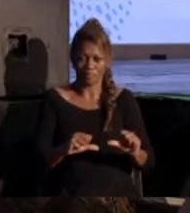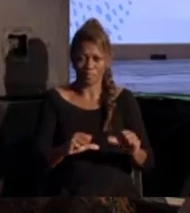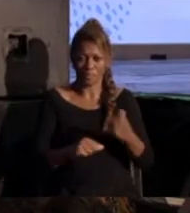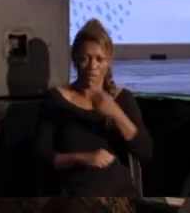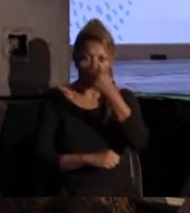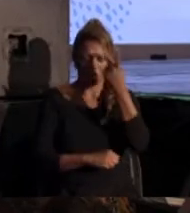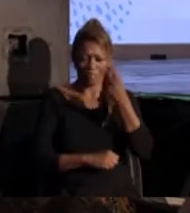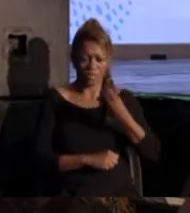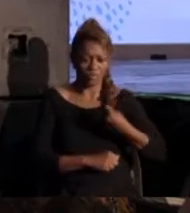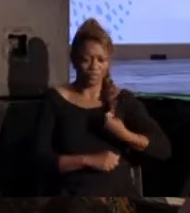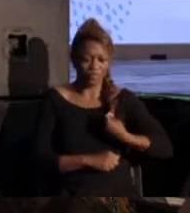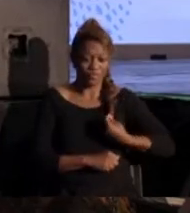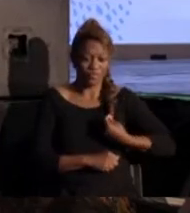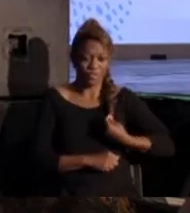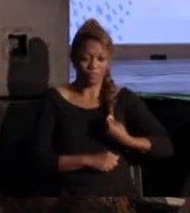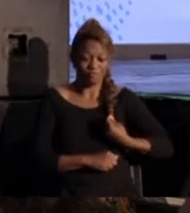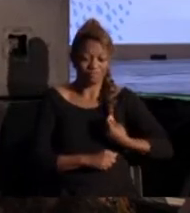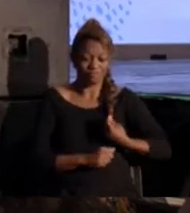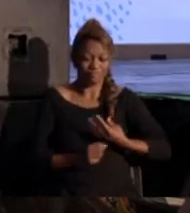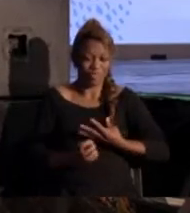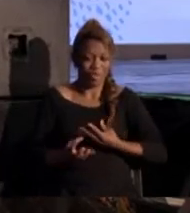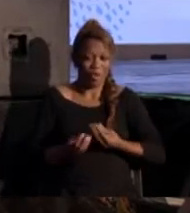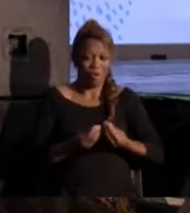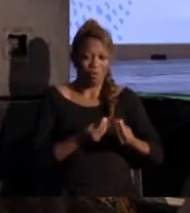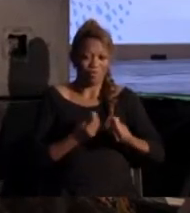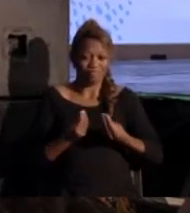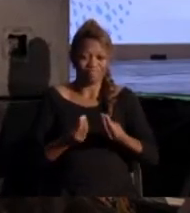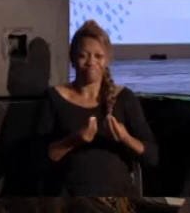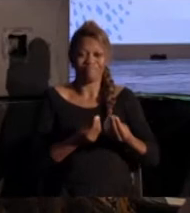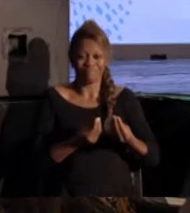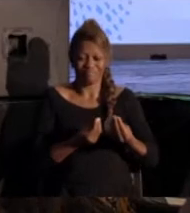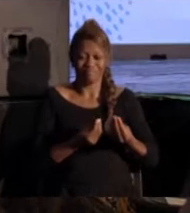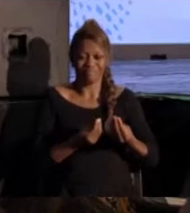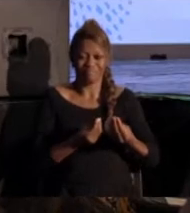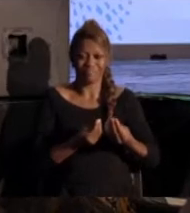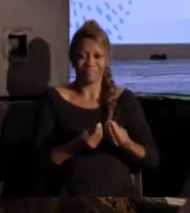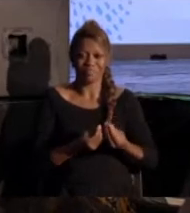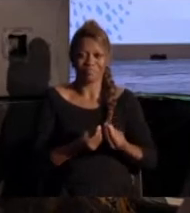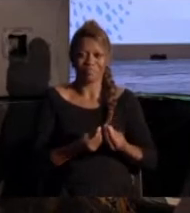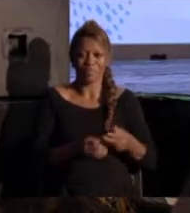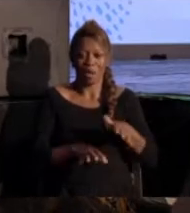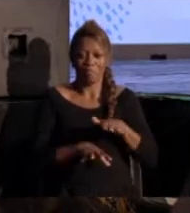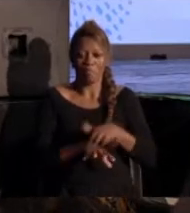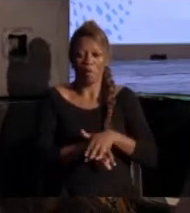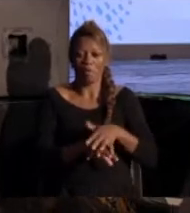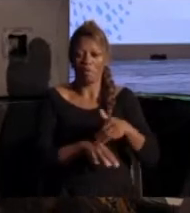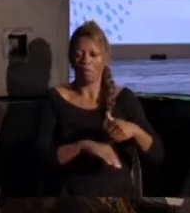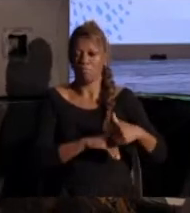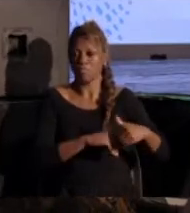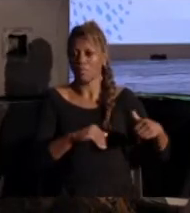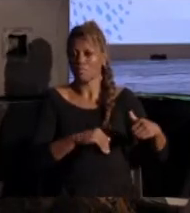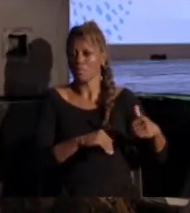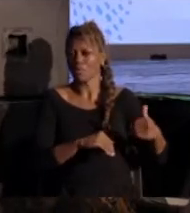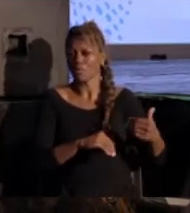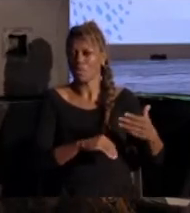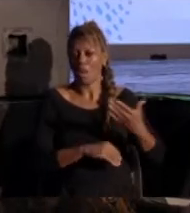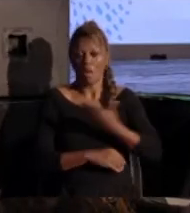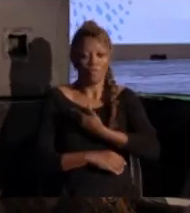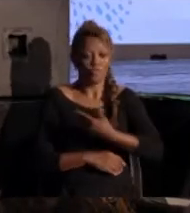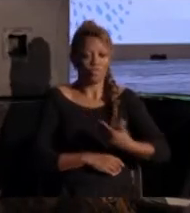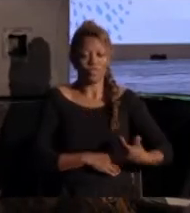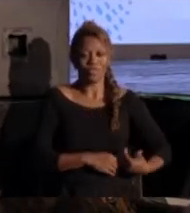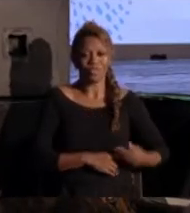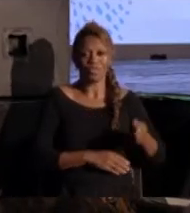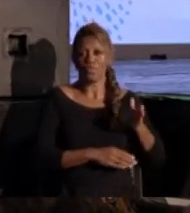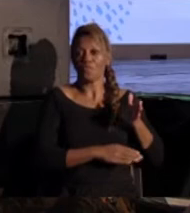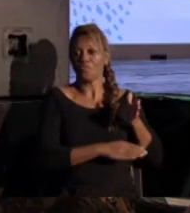pessoas que vivem em lugares de exclusão, lá onde o Estado chega na forma